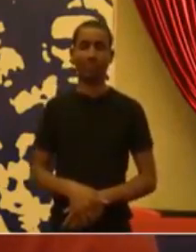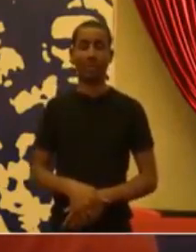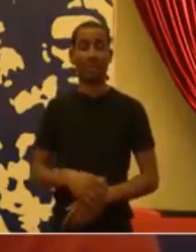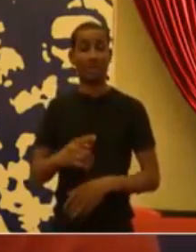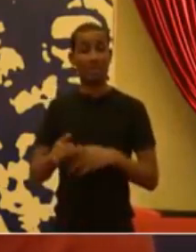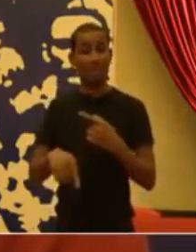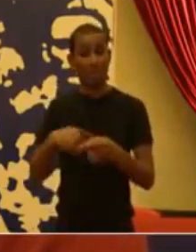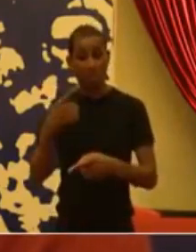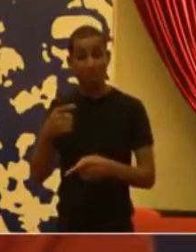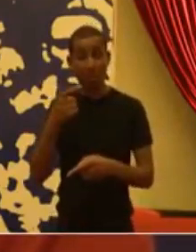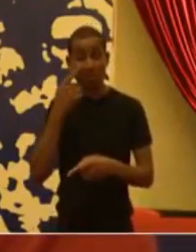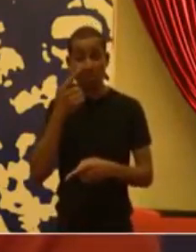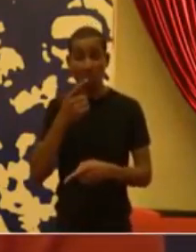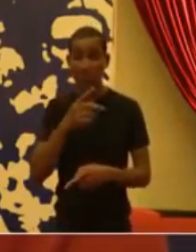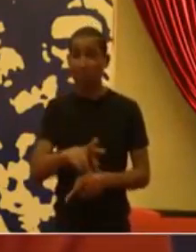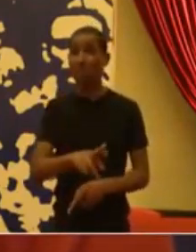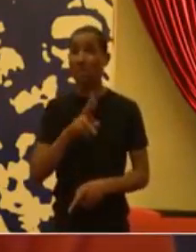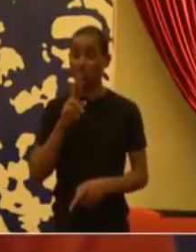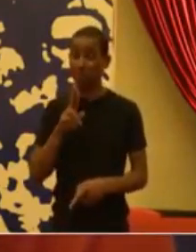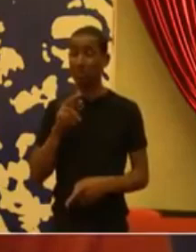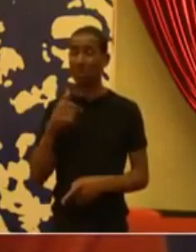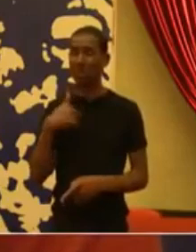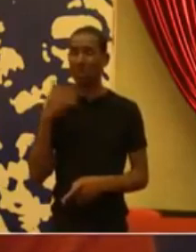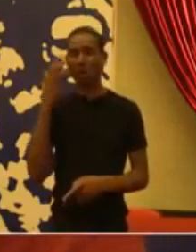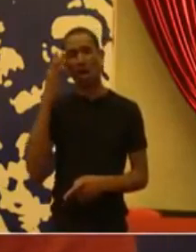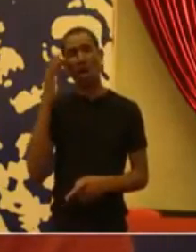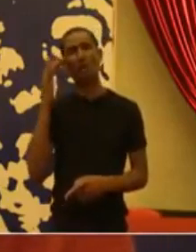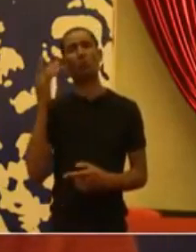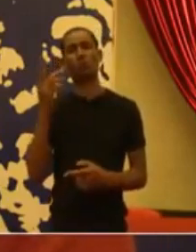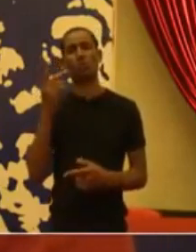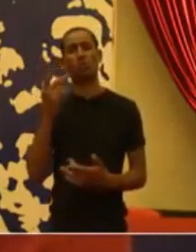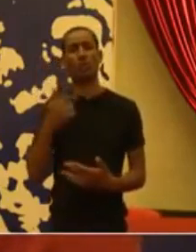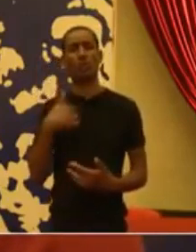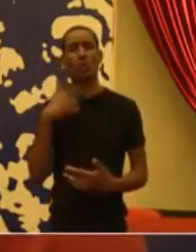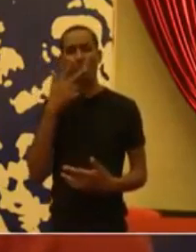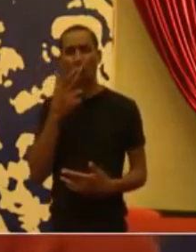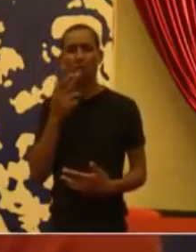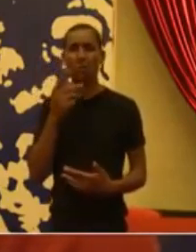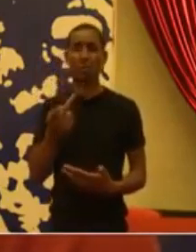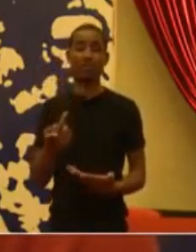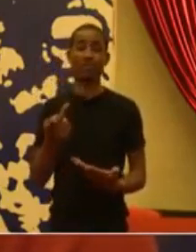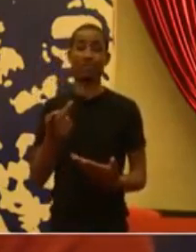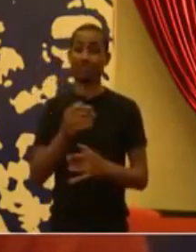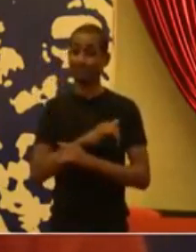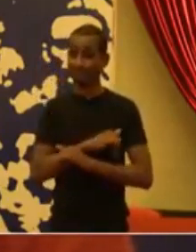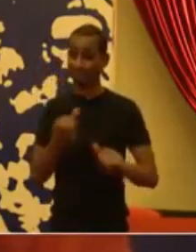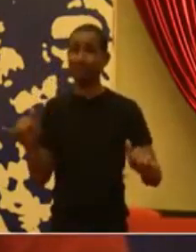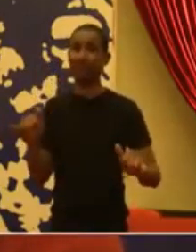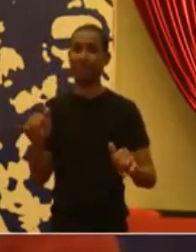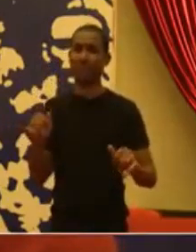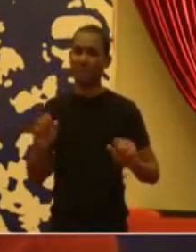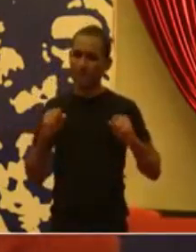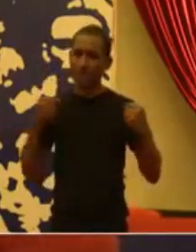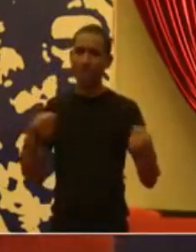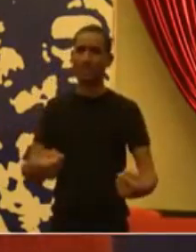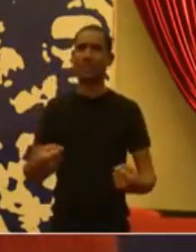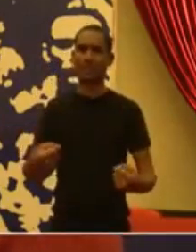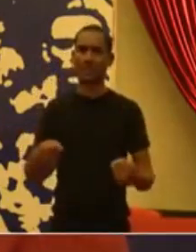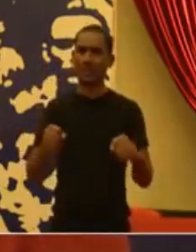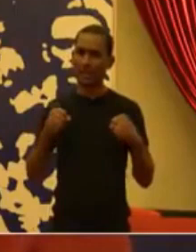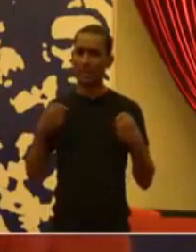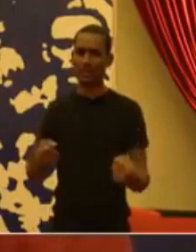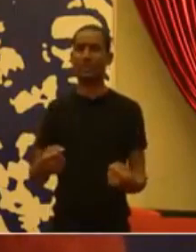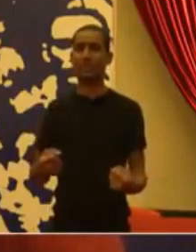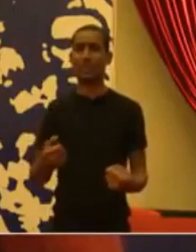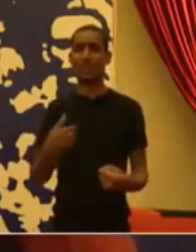depois do resultado, eu acho que a nossa única mensagem é essa, que é resistência. Então,